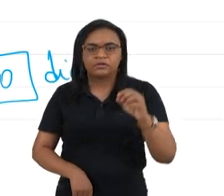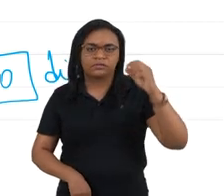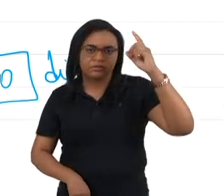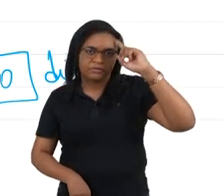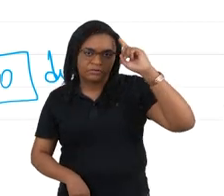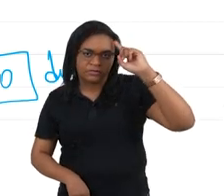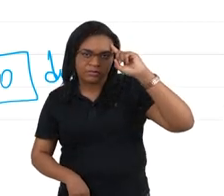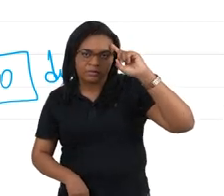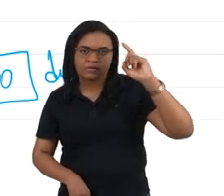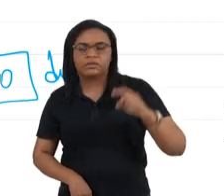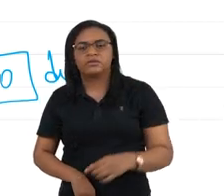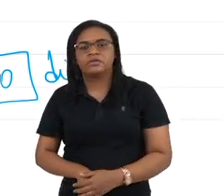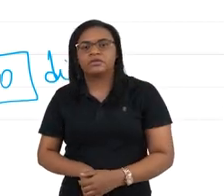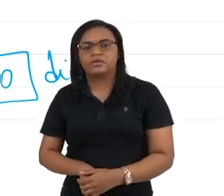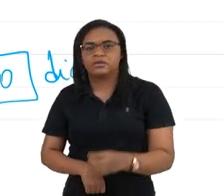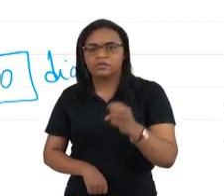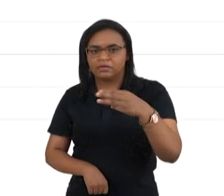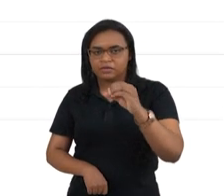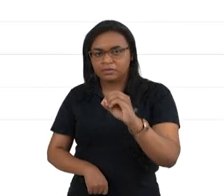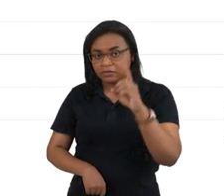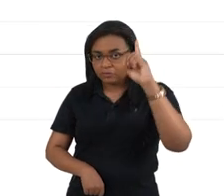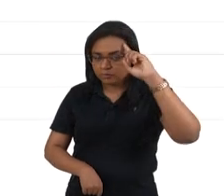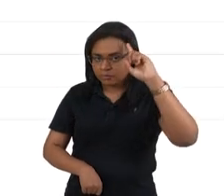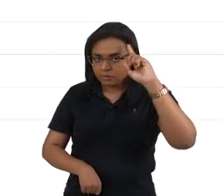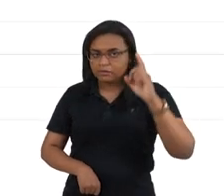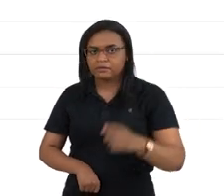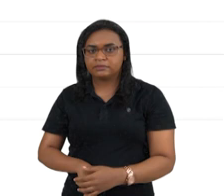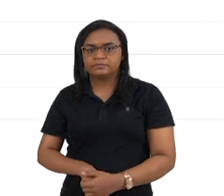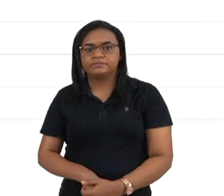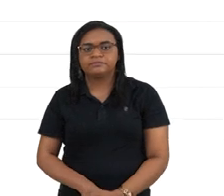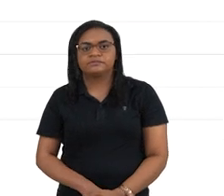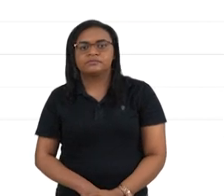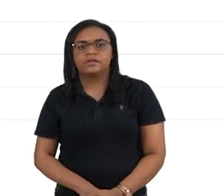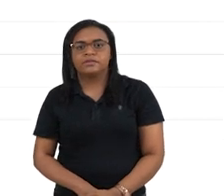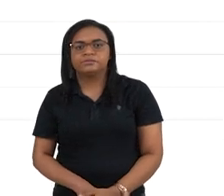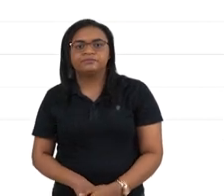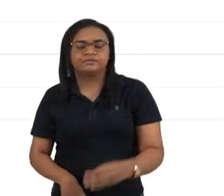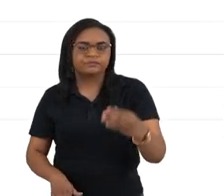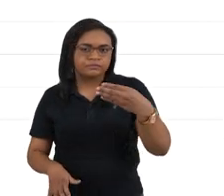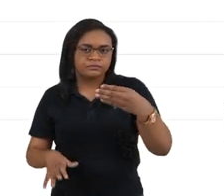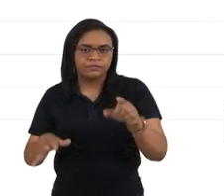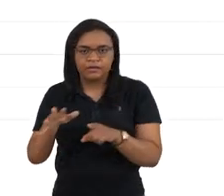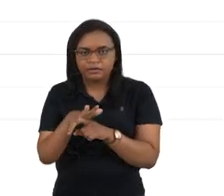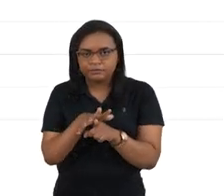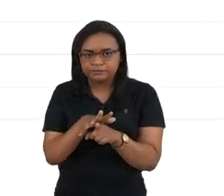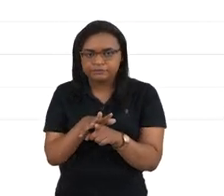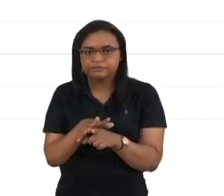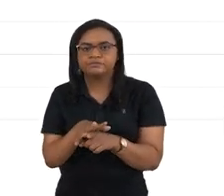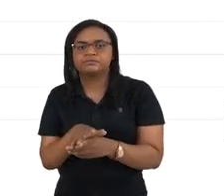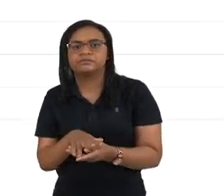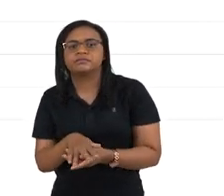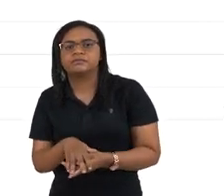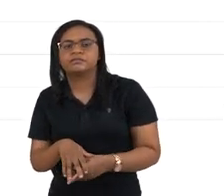Então, essa foi a resolução desse terceiro exemplo. Regra de três simples. Agora, vamos ver esse quarto exemplo aí, ó. Um pequeno